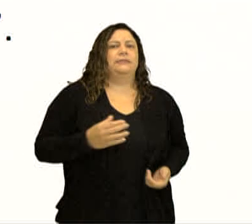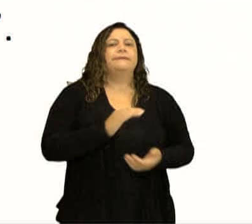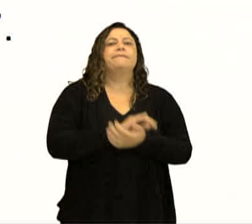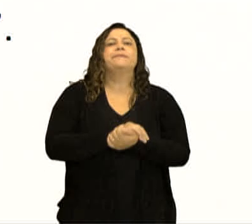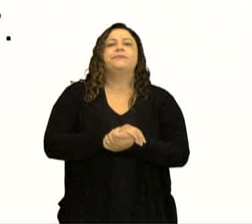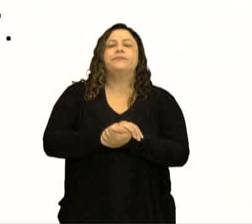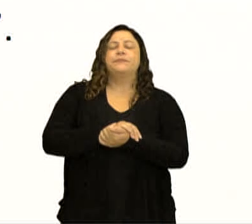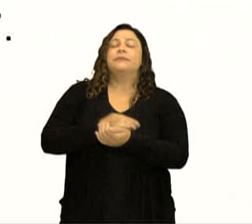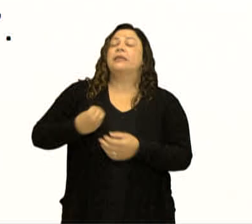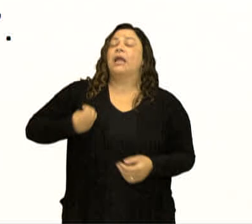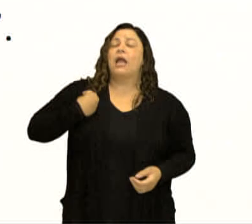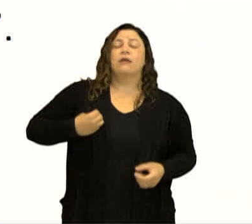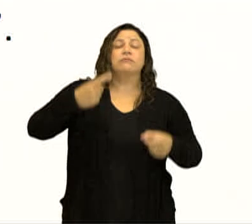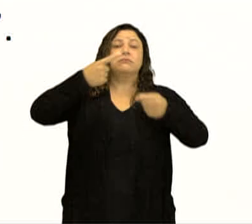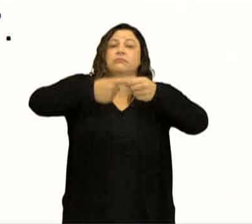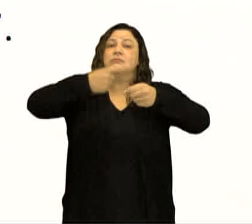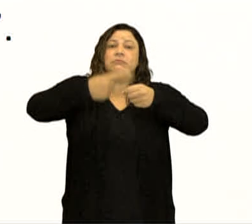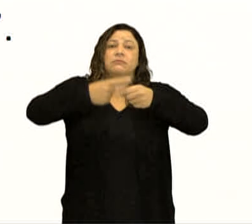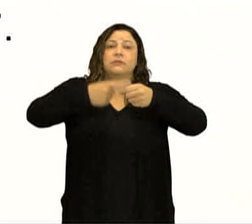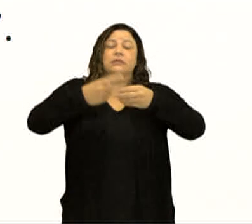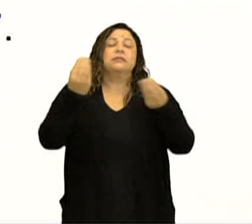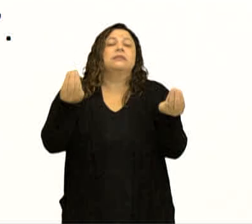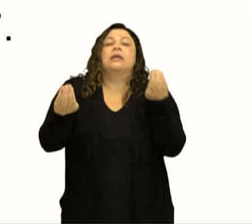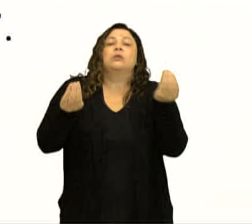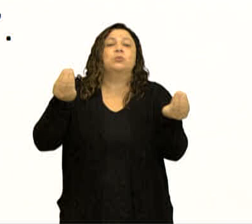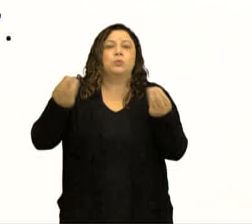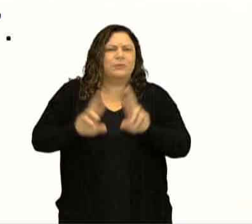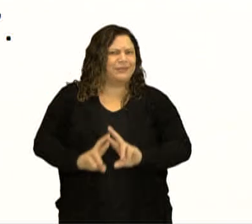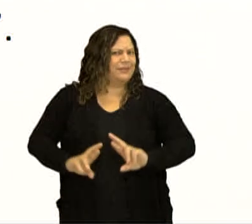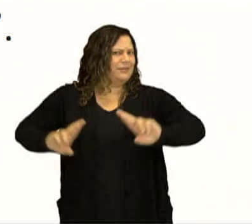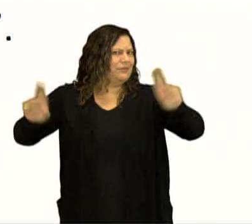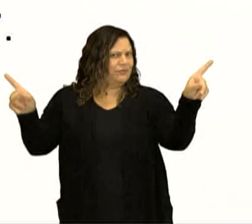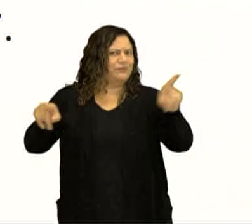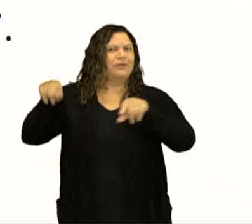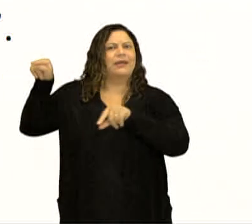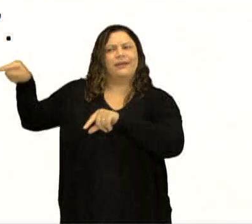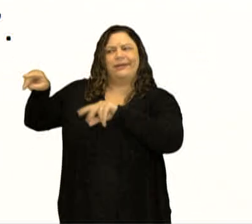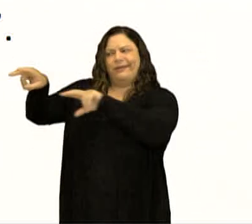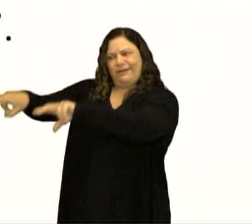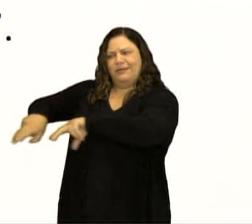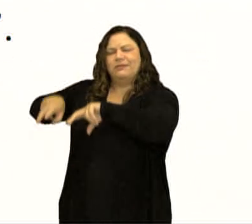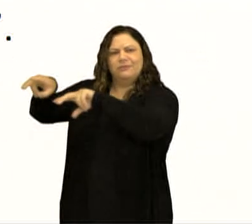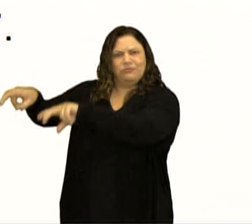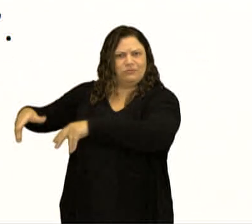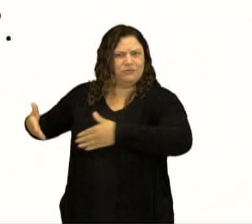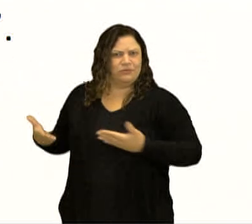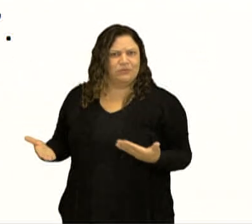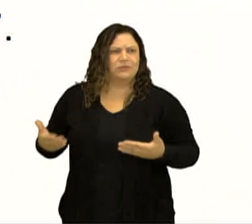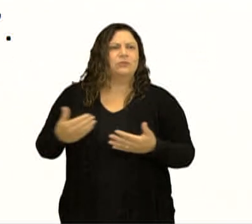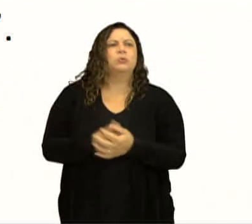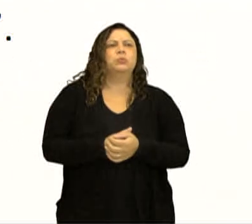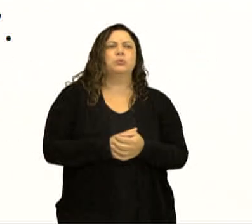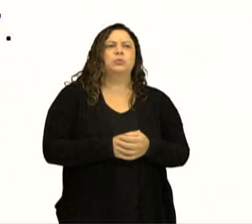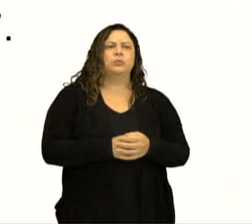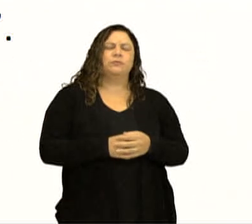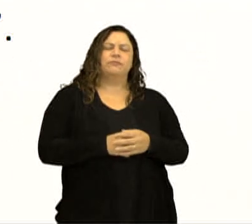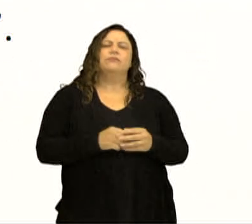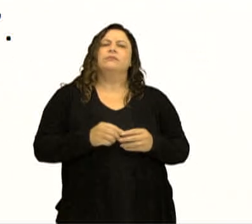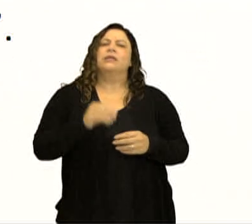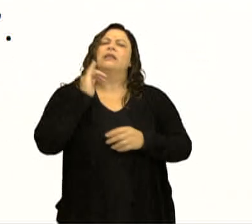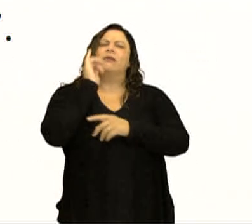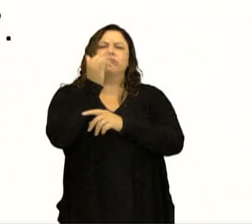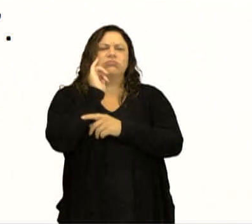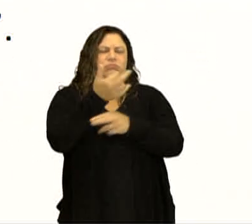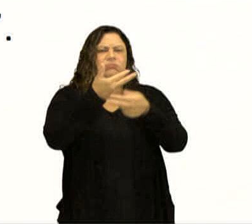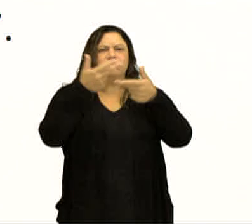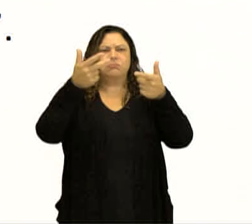E nas cidades? Será que a vida nas cidades era diferente da vida como era no campo? Existem vários